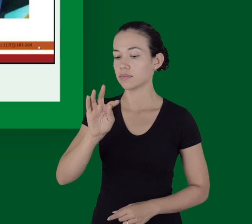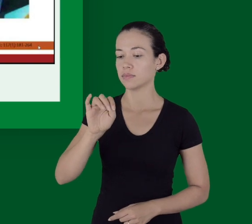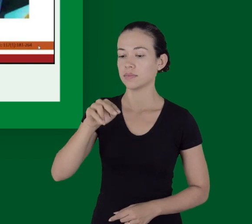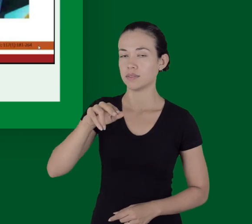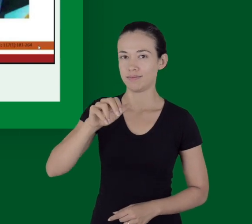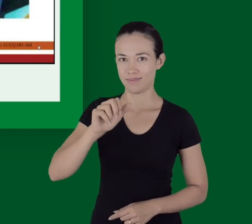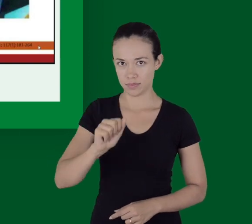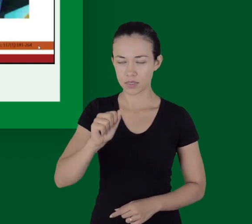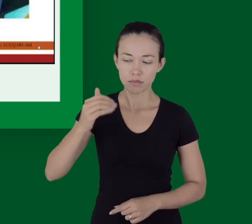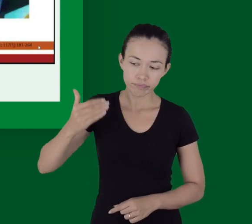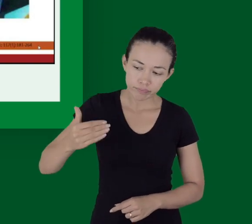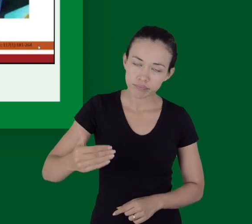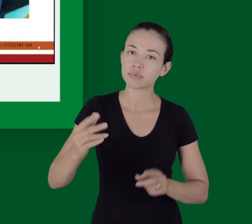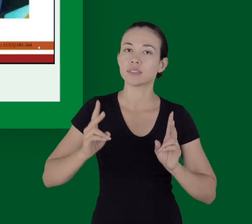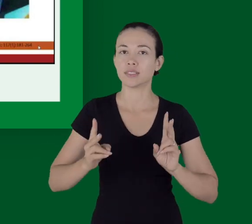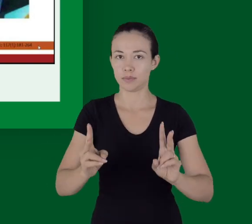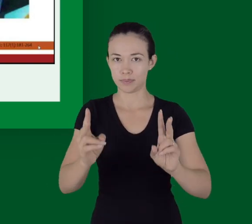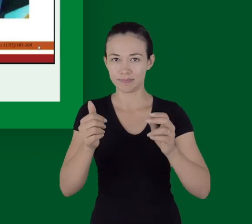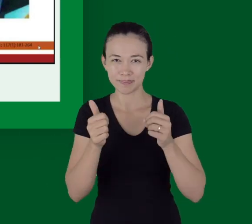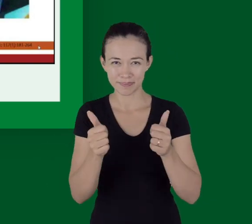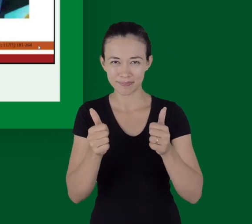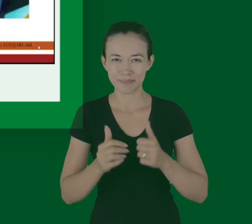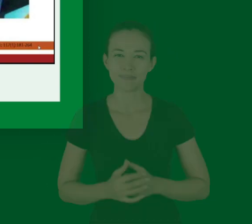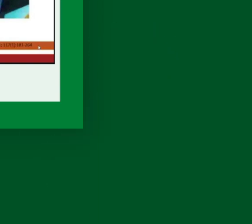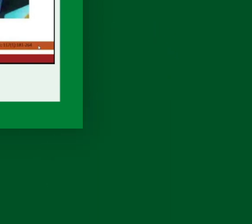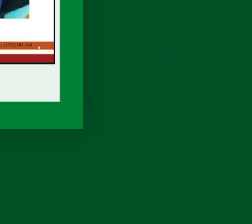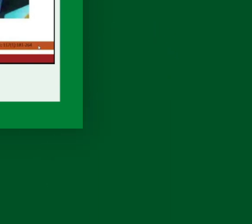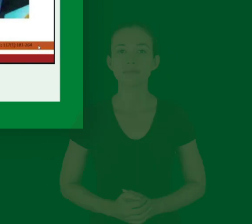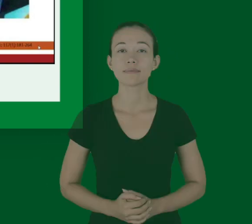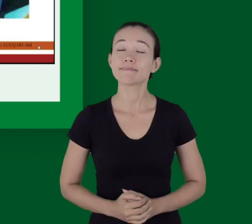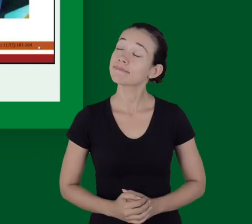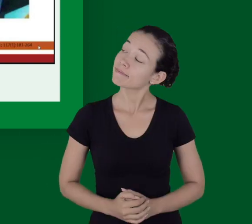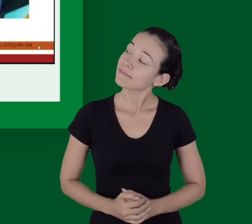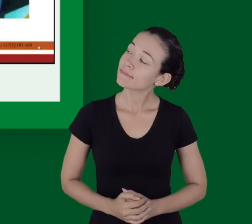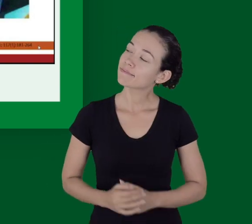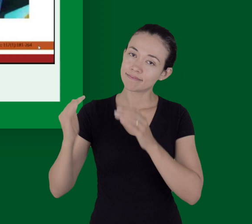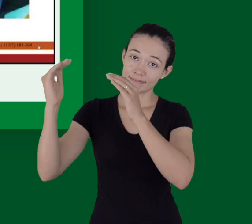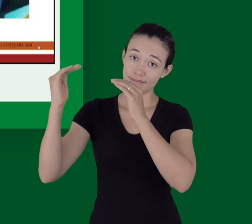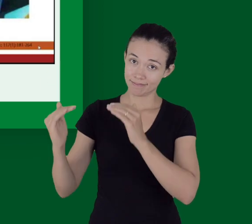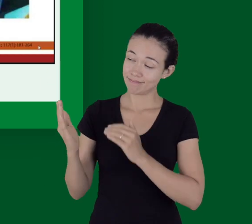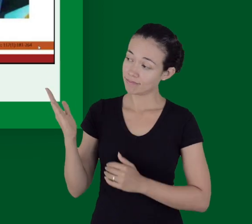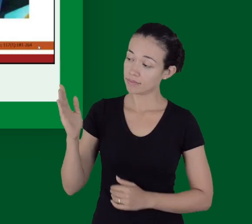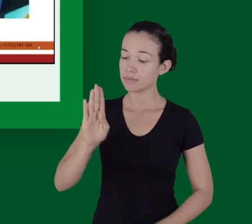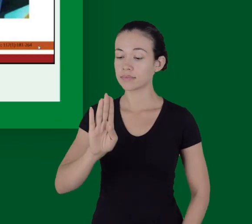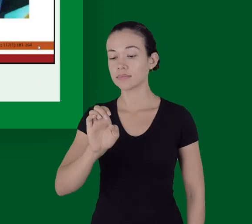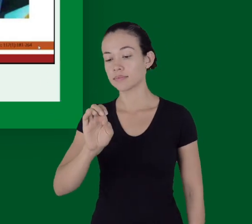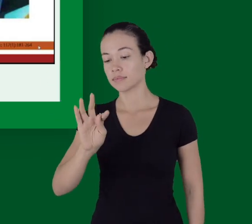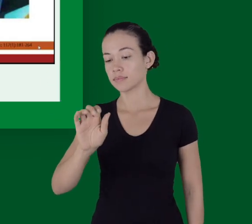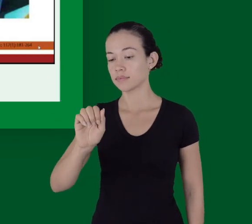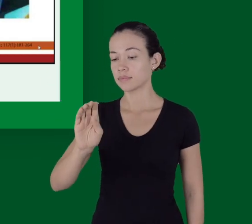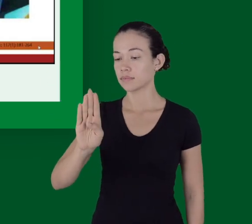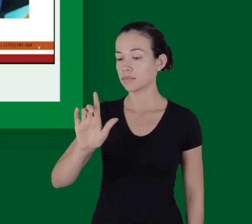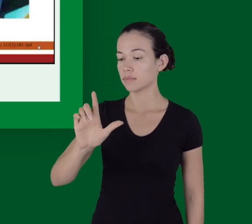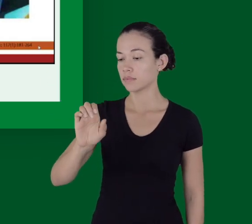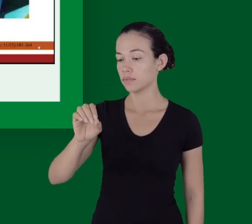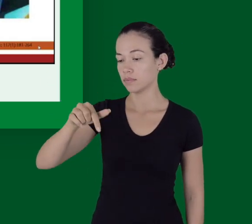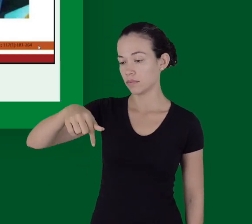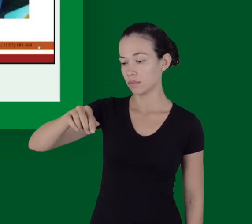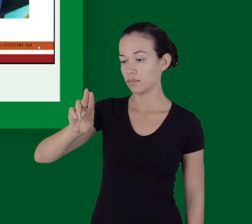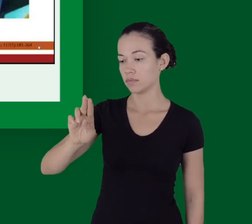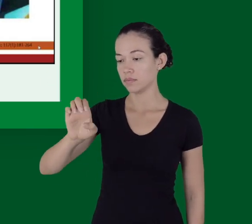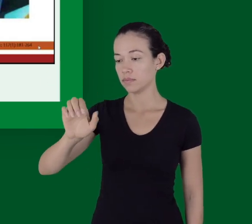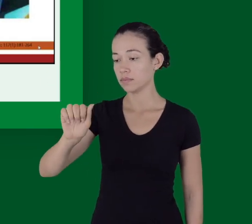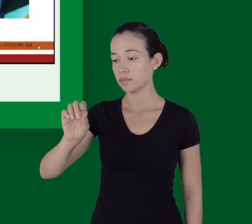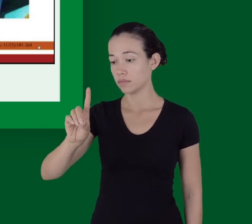que já infartou e tal. E os beta-bloqueadores, né? Será que a gente usa, não usa?